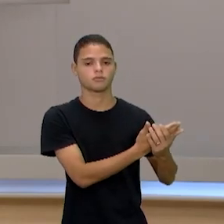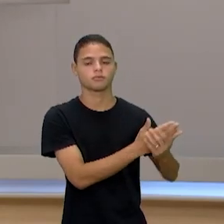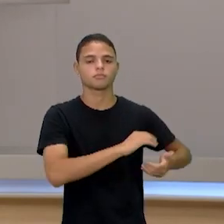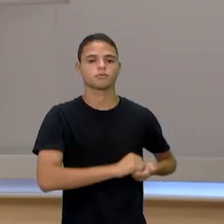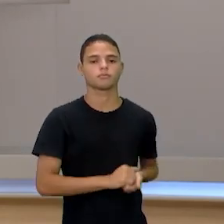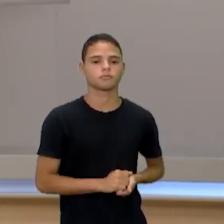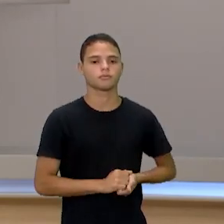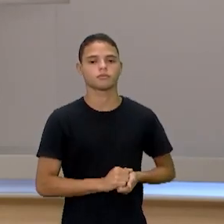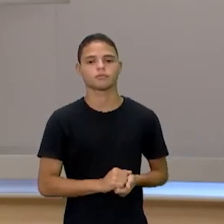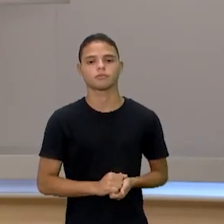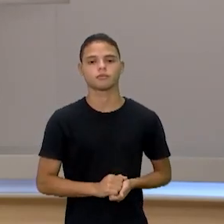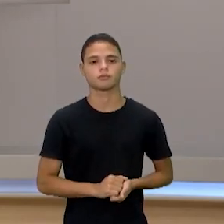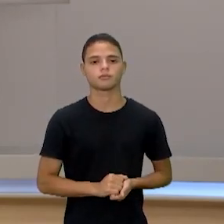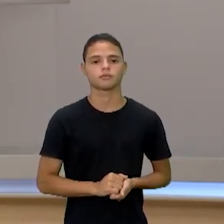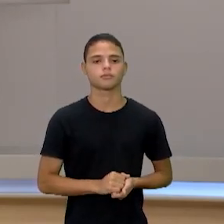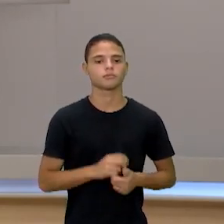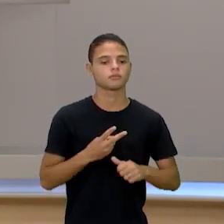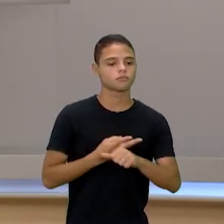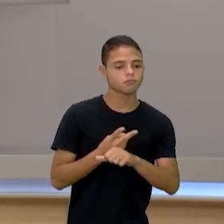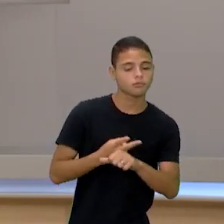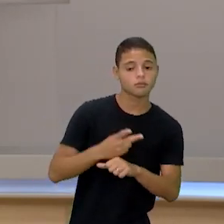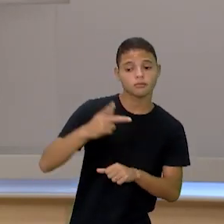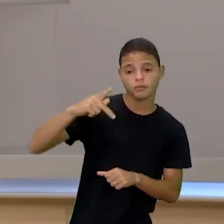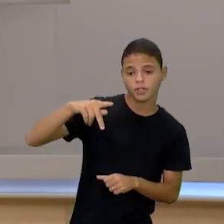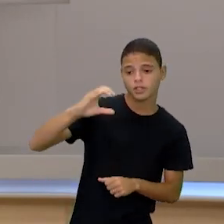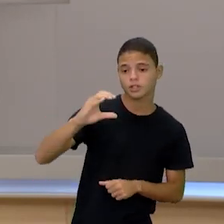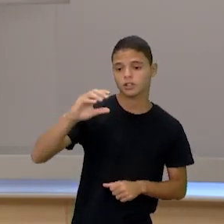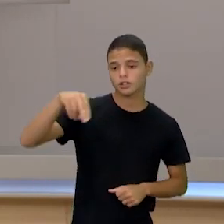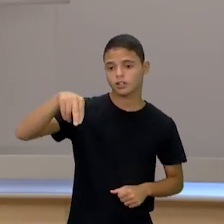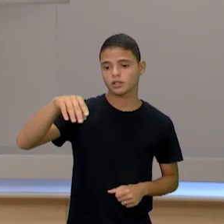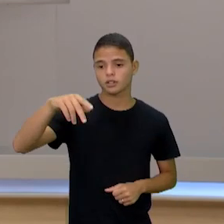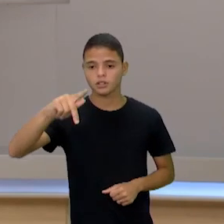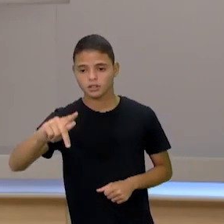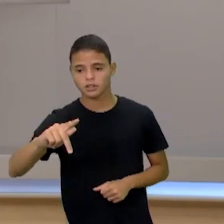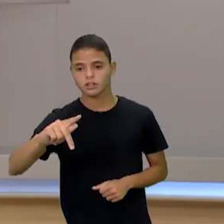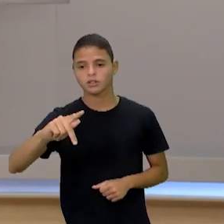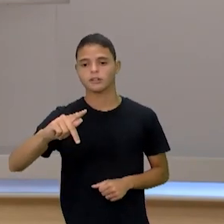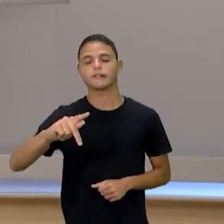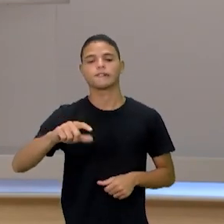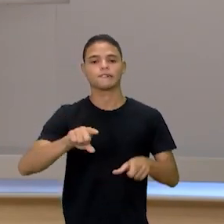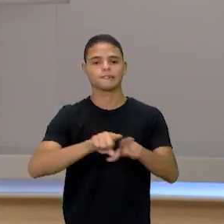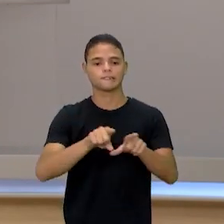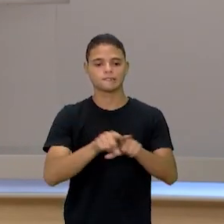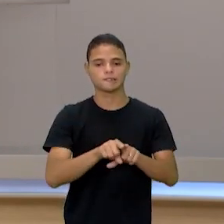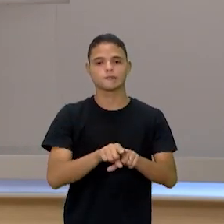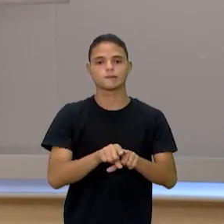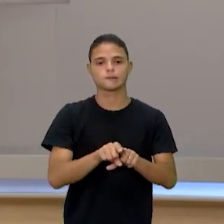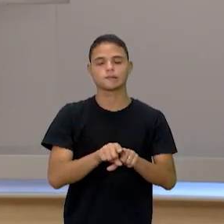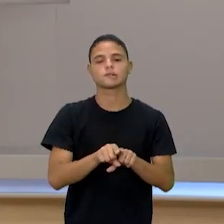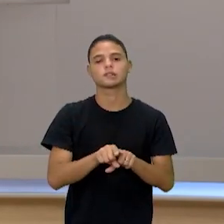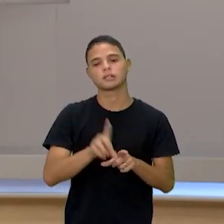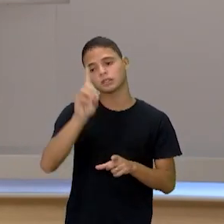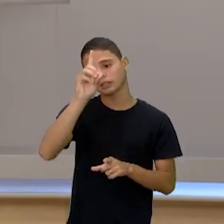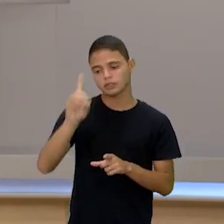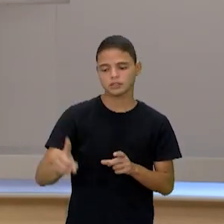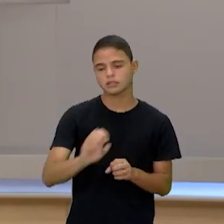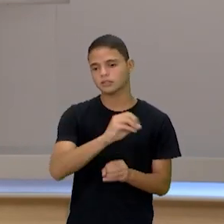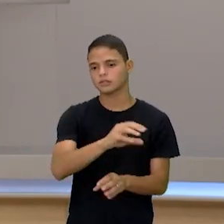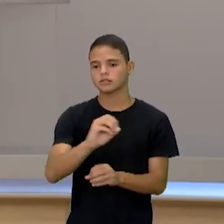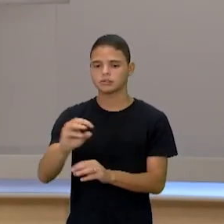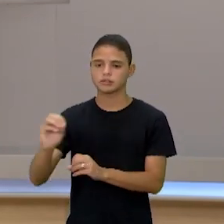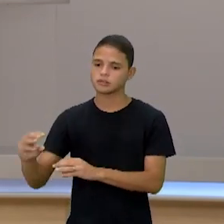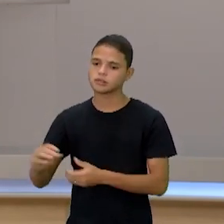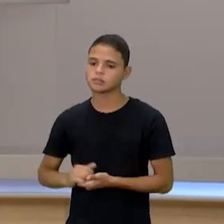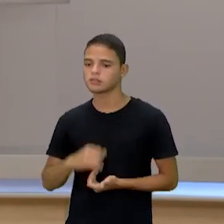serviço, é importante que procure o PCNP da diretoria de ensino e, junto com eles, articule a possibilidade de abertura do serviço, tá, pessoal?